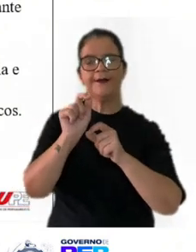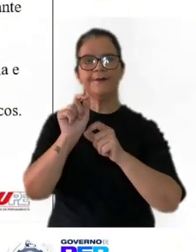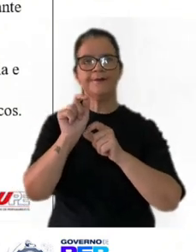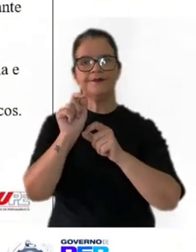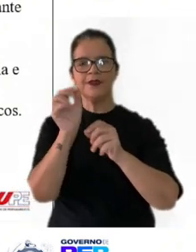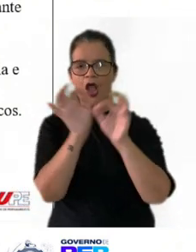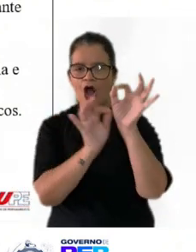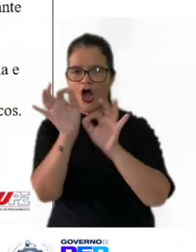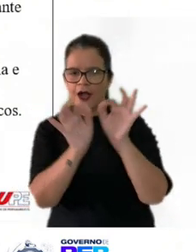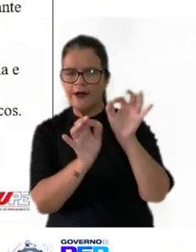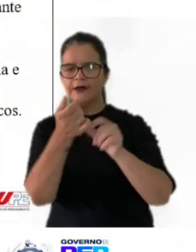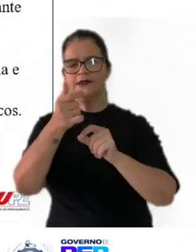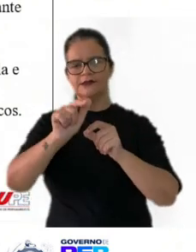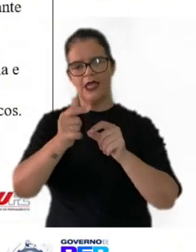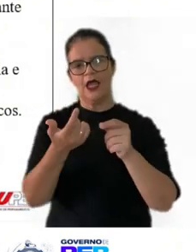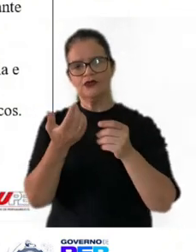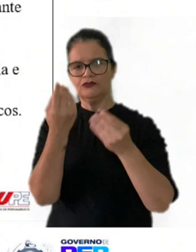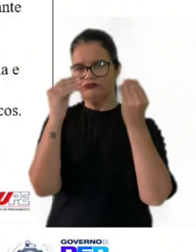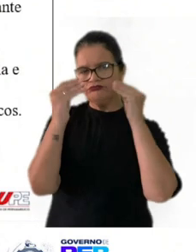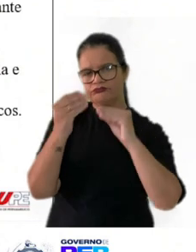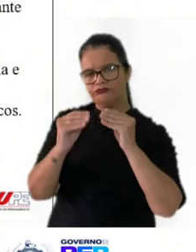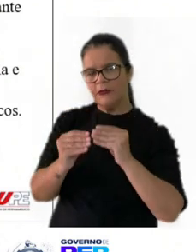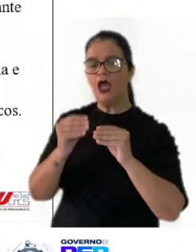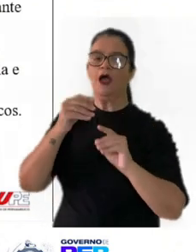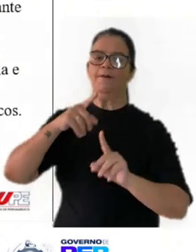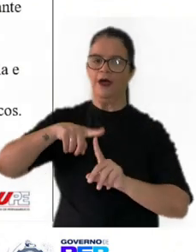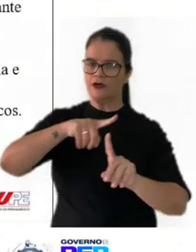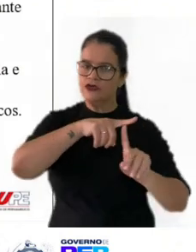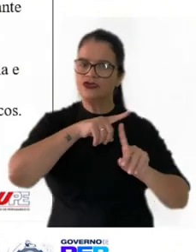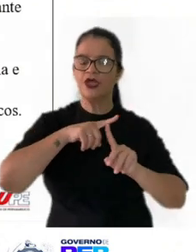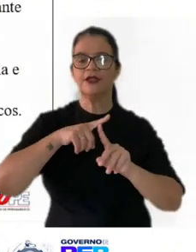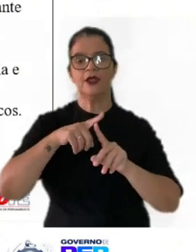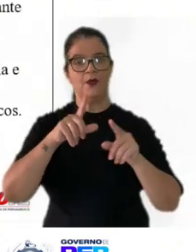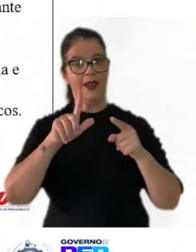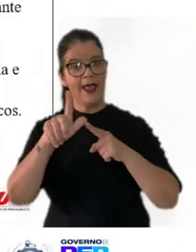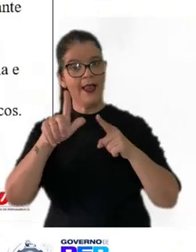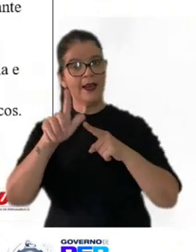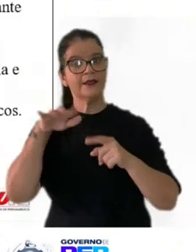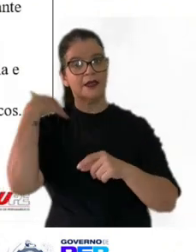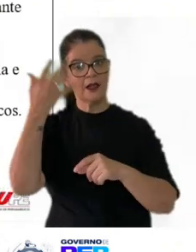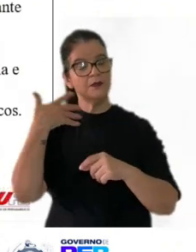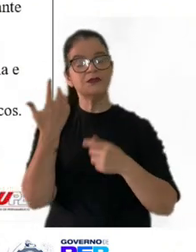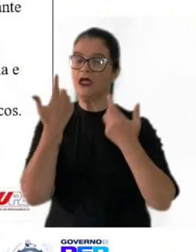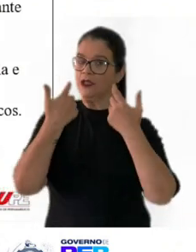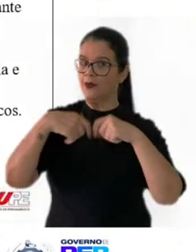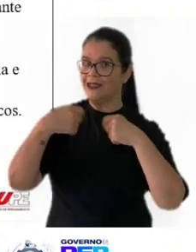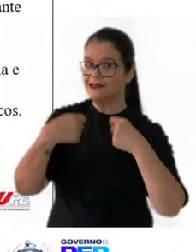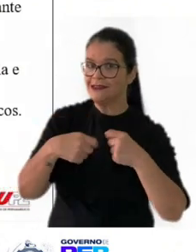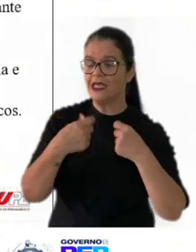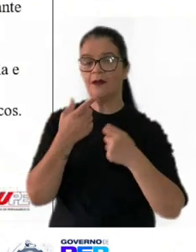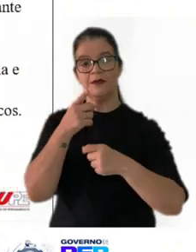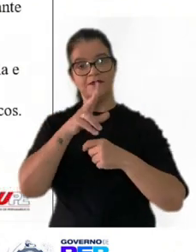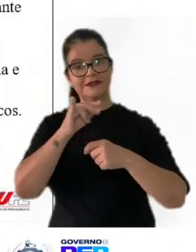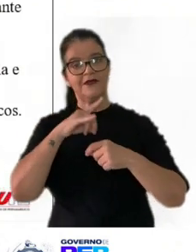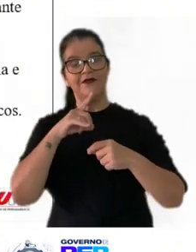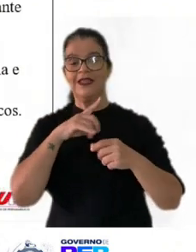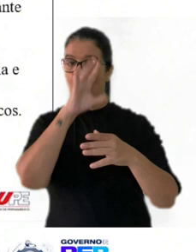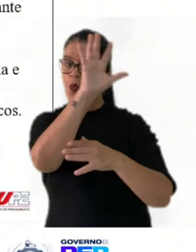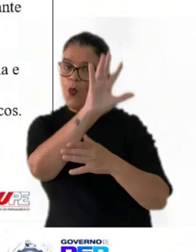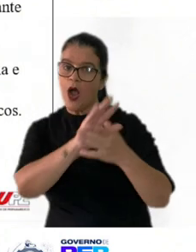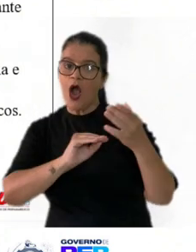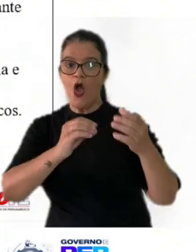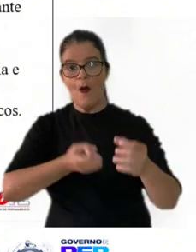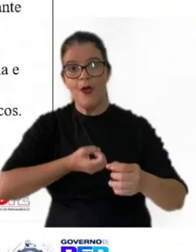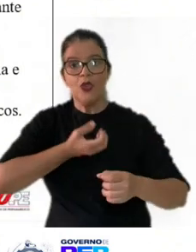reorganizado readaptado para o gênero que é a letra da música tá então não necessariamente você vai ter uma cópia do poema na